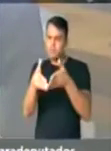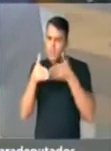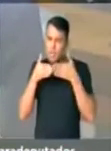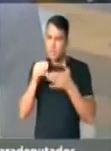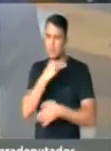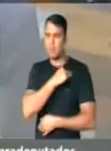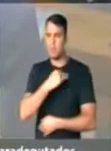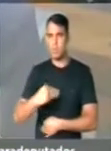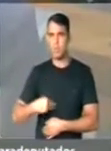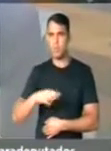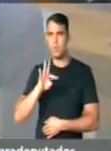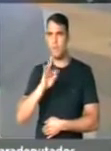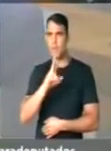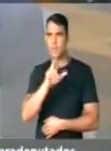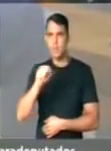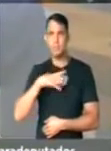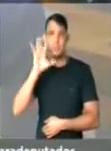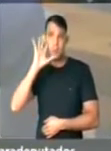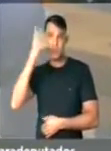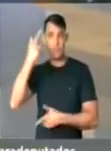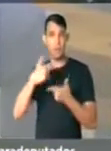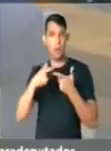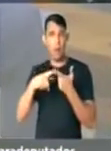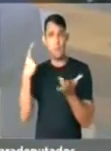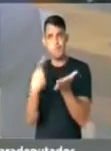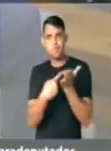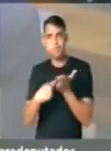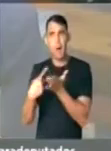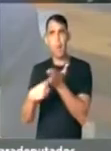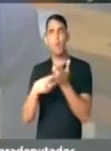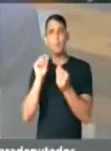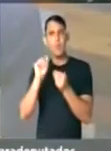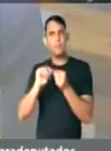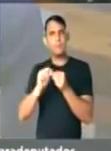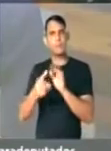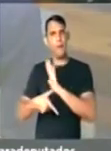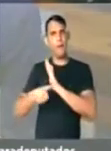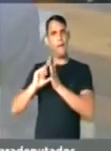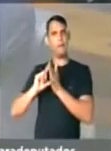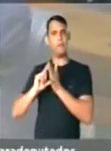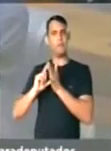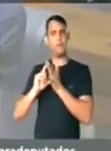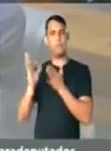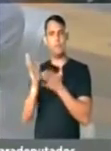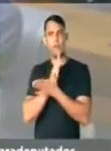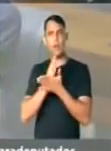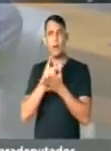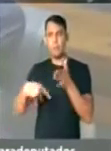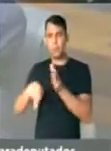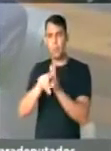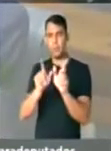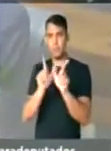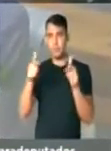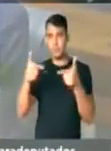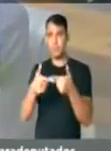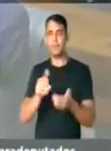Fazenda, para que solucione logo os acordos que já foram firmados. E a própria Assembleia